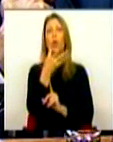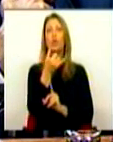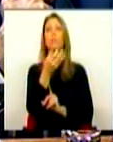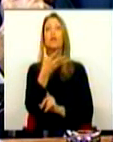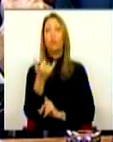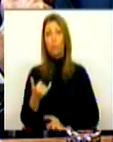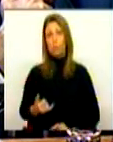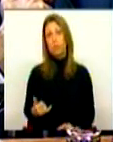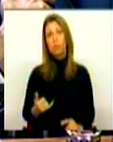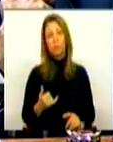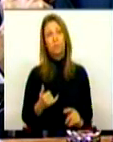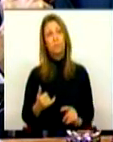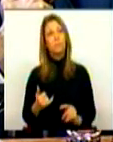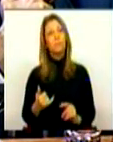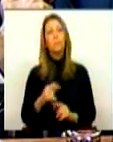E